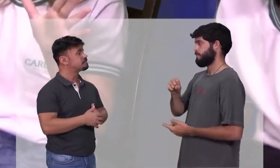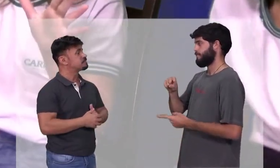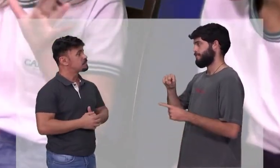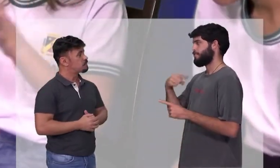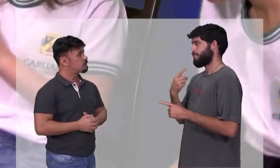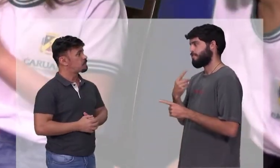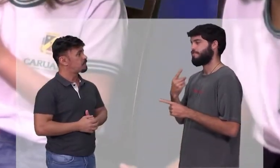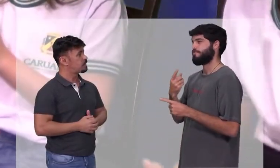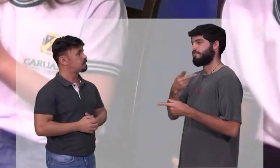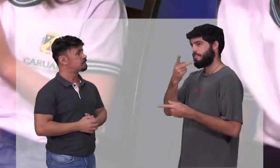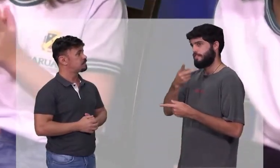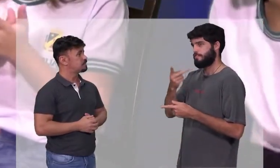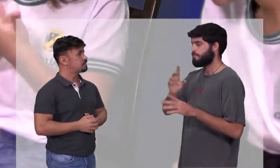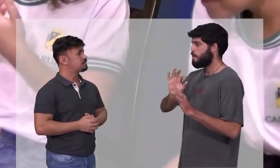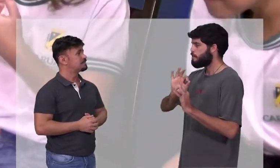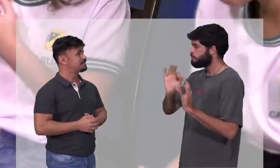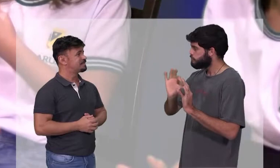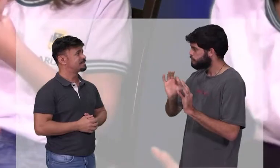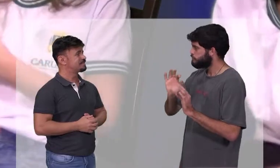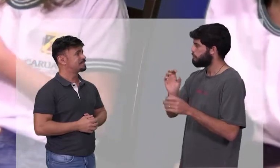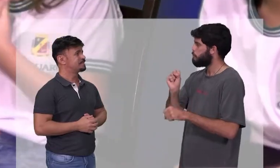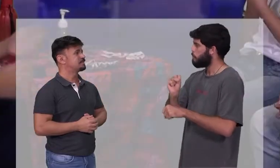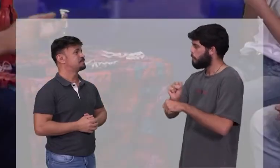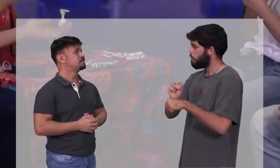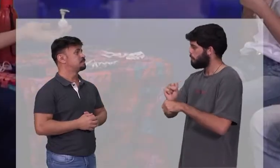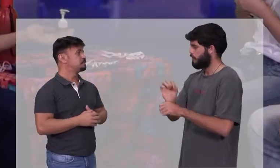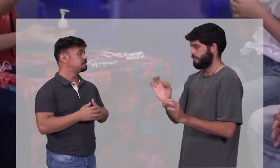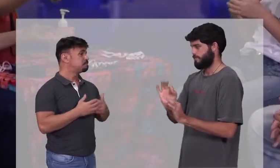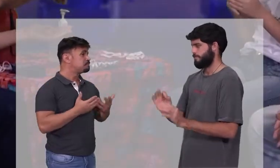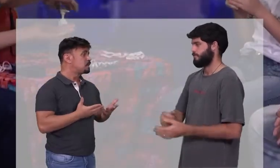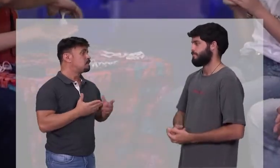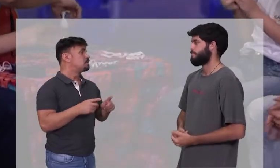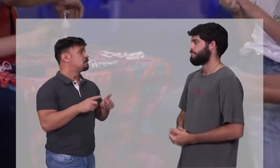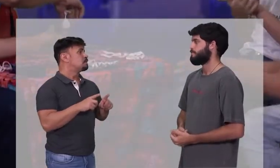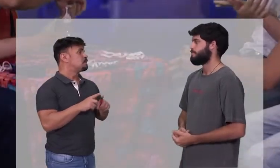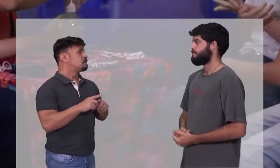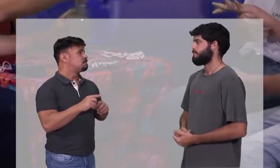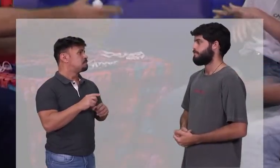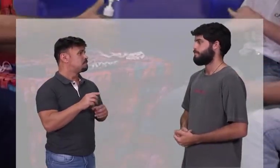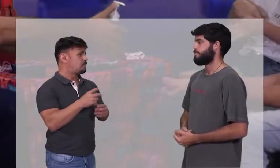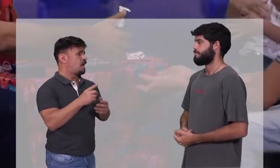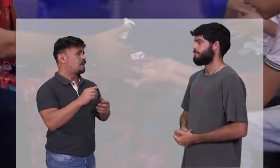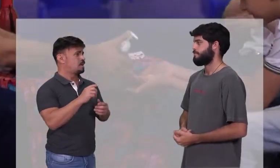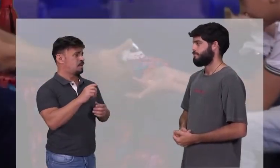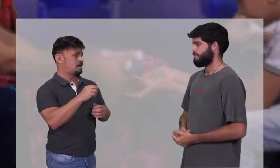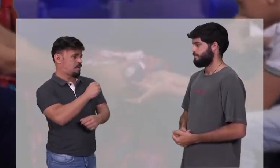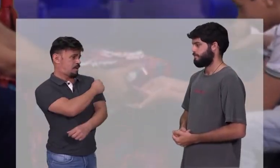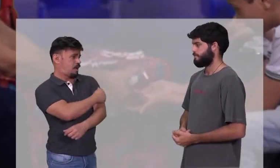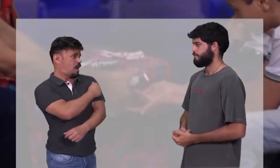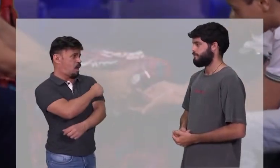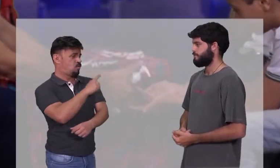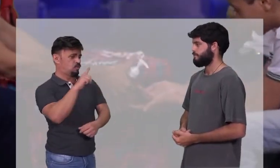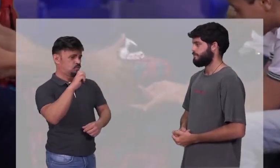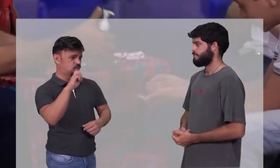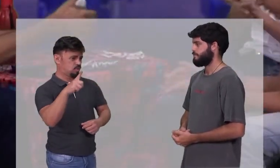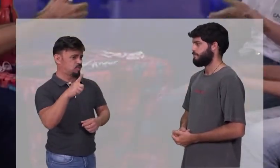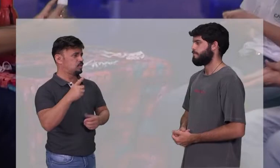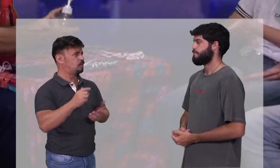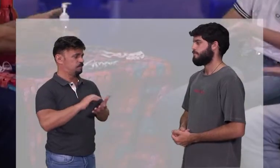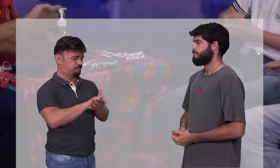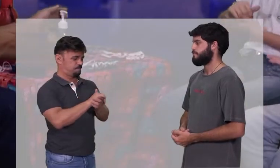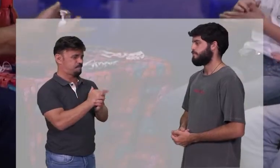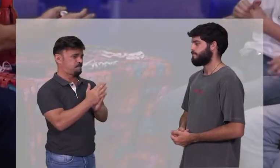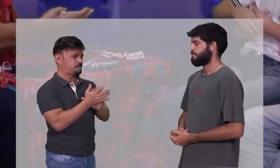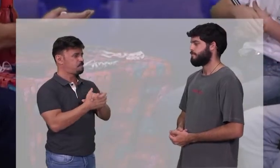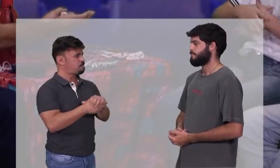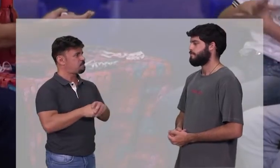tá falando isso, mas não é para você deixar de fazer isso, não, viu? Tanto que vamos até pro... Nilton, pega um pouquinho de álcool gel aqui. Isso, gente. Acabou